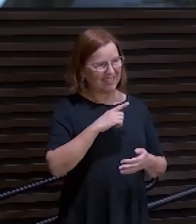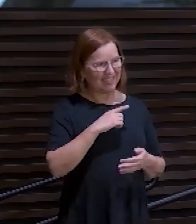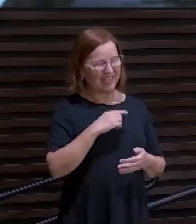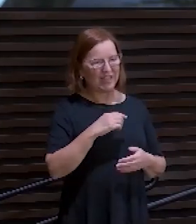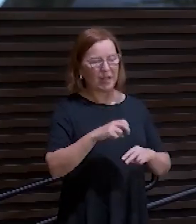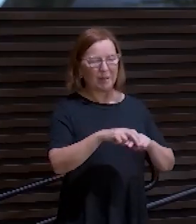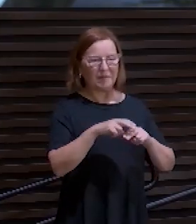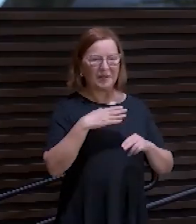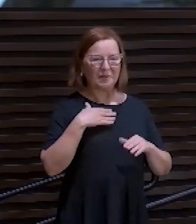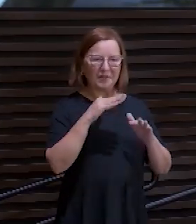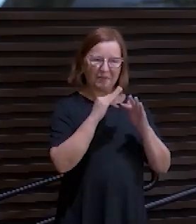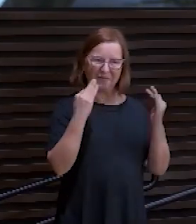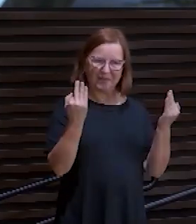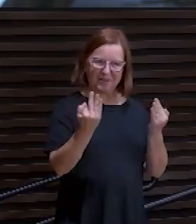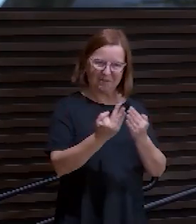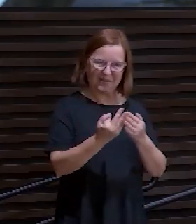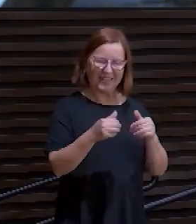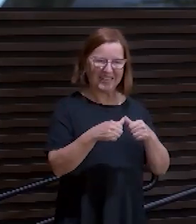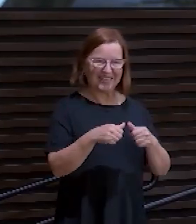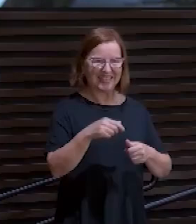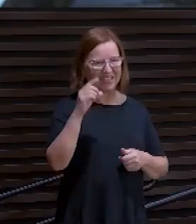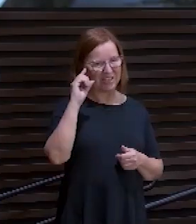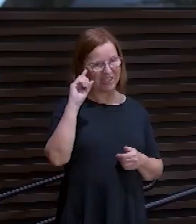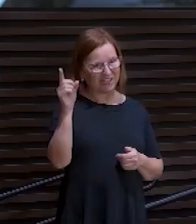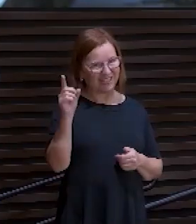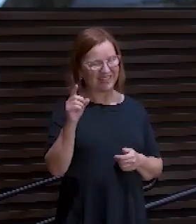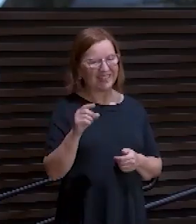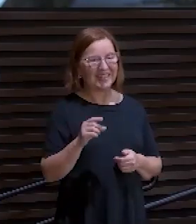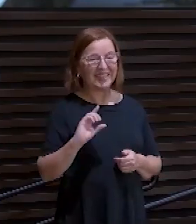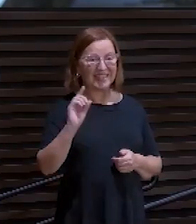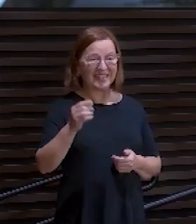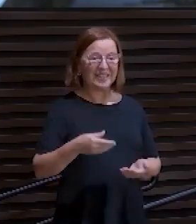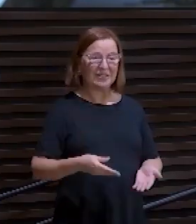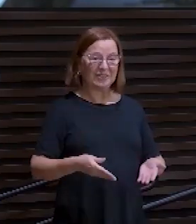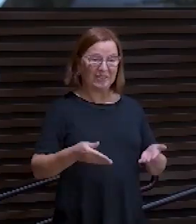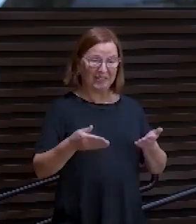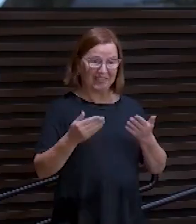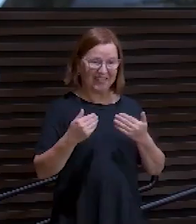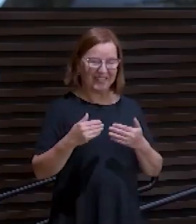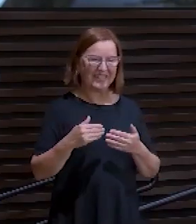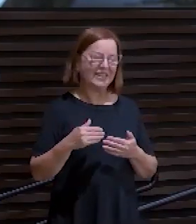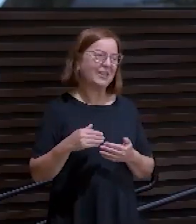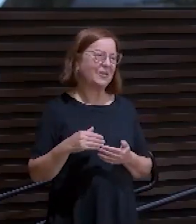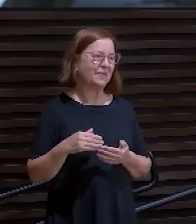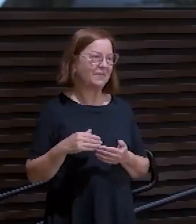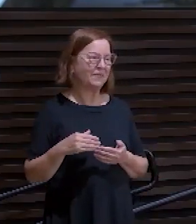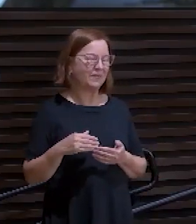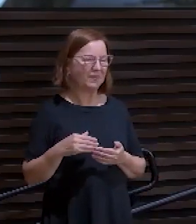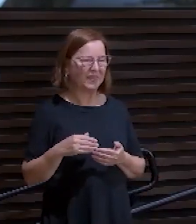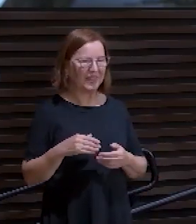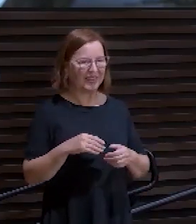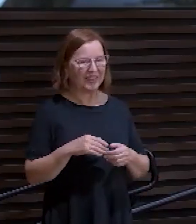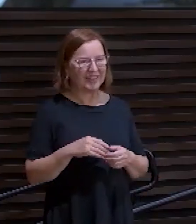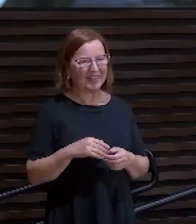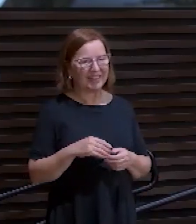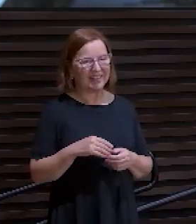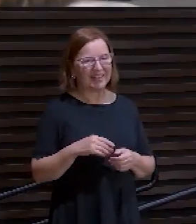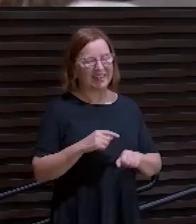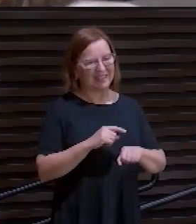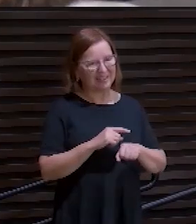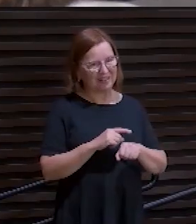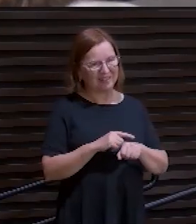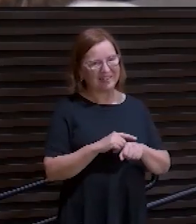casa durante esses dias. E que Deus nos dê a oportunidade de revermos uns aos outros em breve. Deus abençoe a